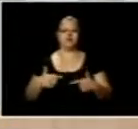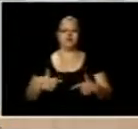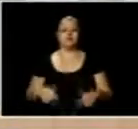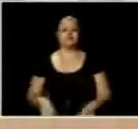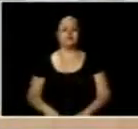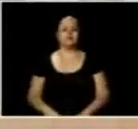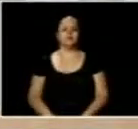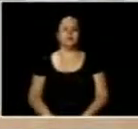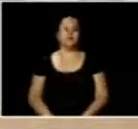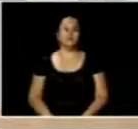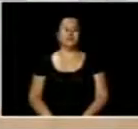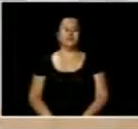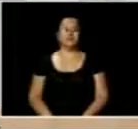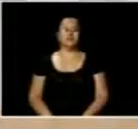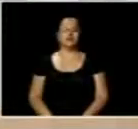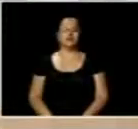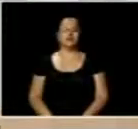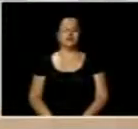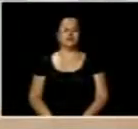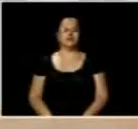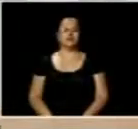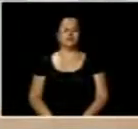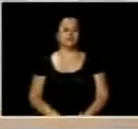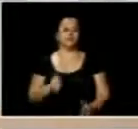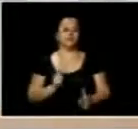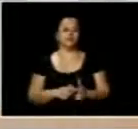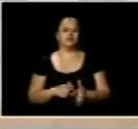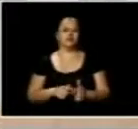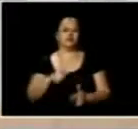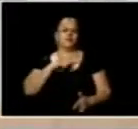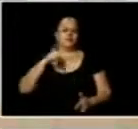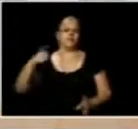porque não tem a cultura do planejamento desenvolvido.